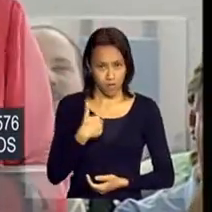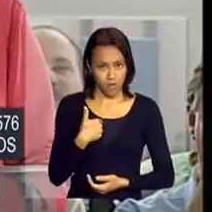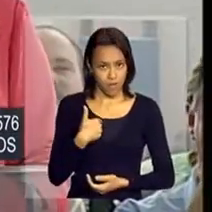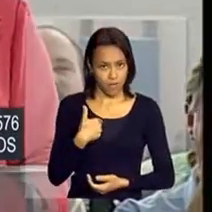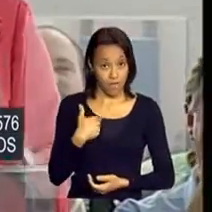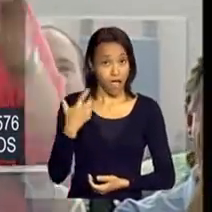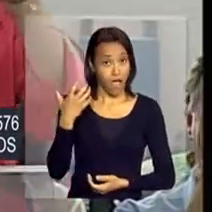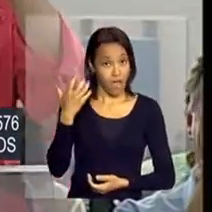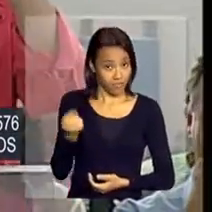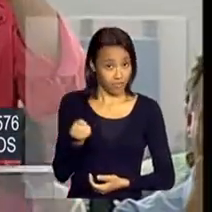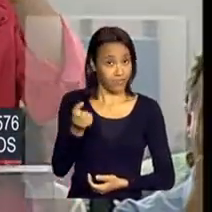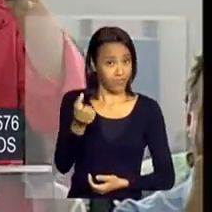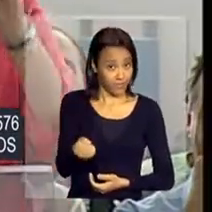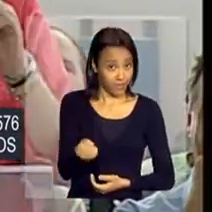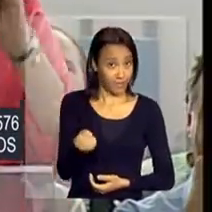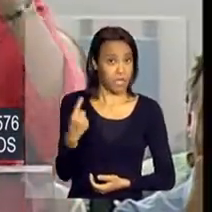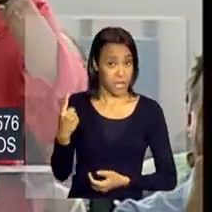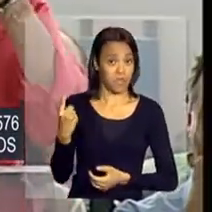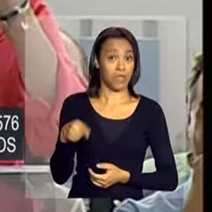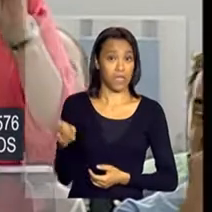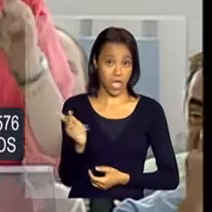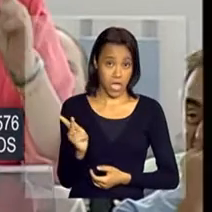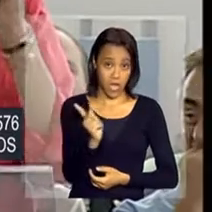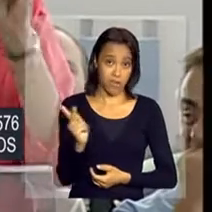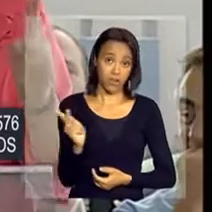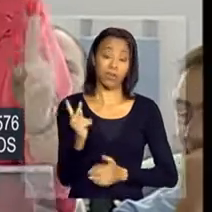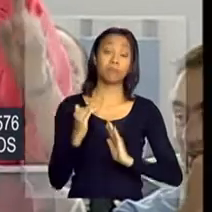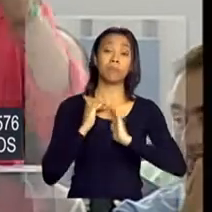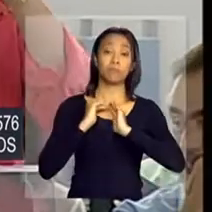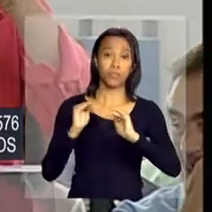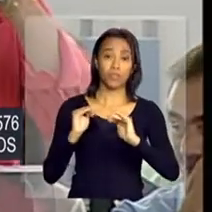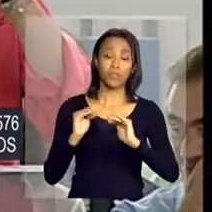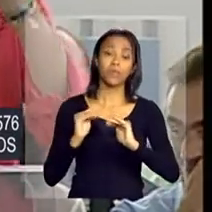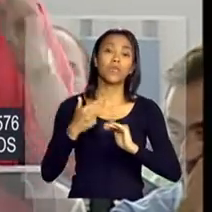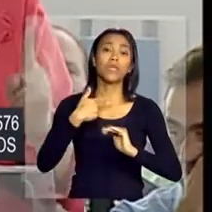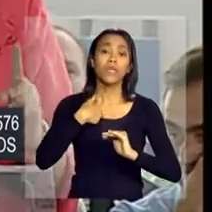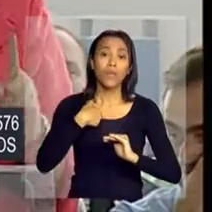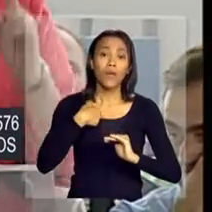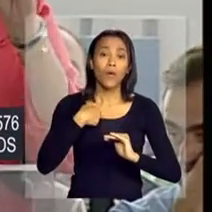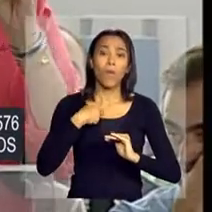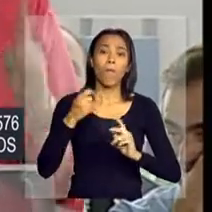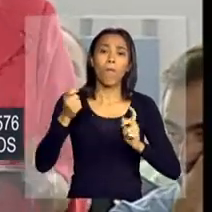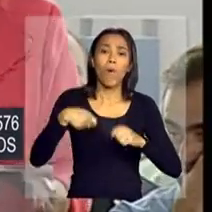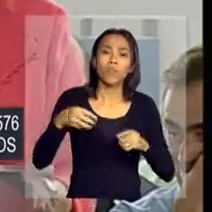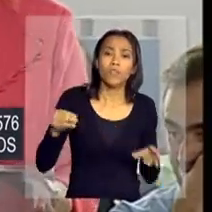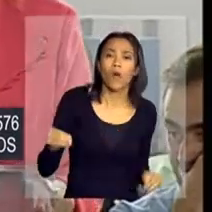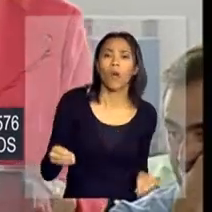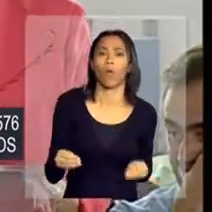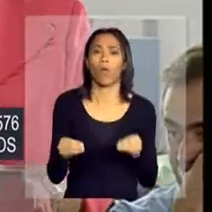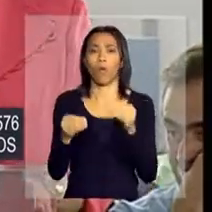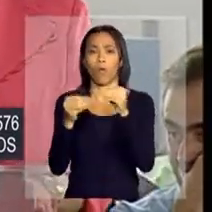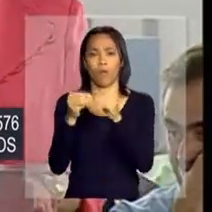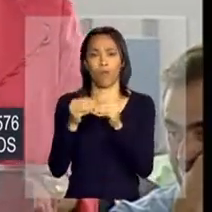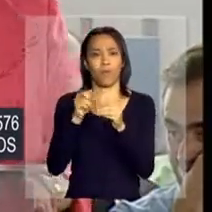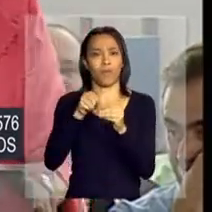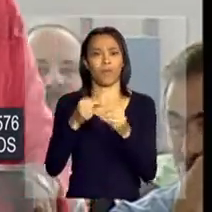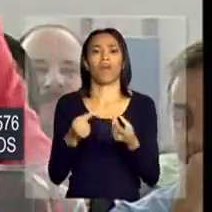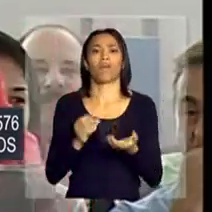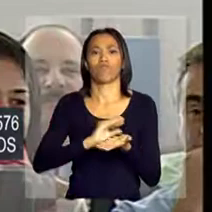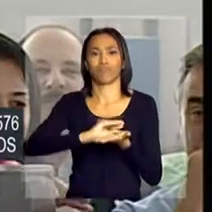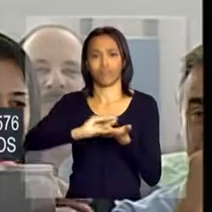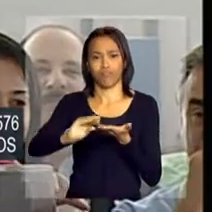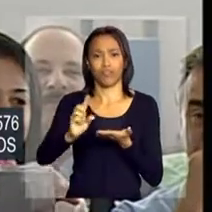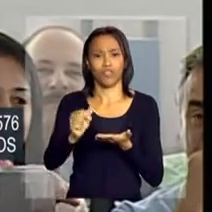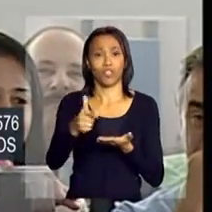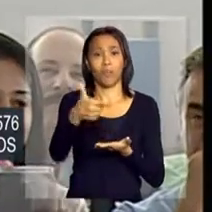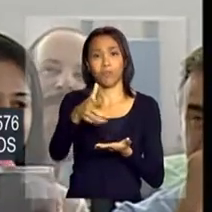o pleito. Não, eles pediram que eu complementasse os recursos em torno de